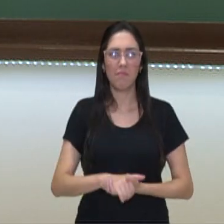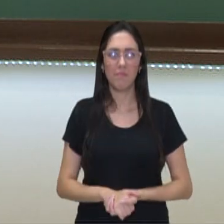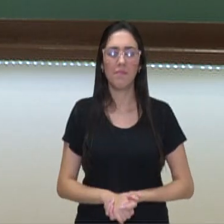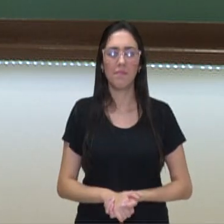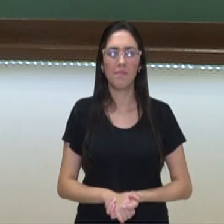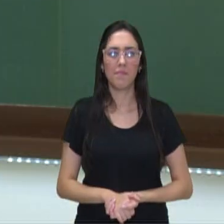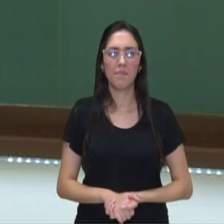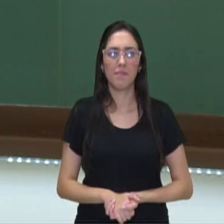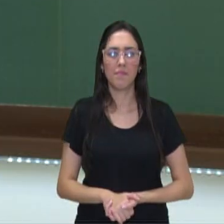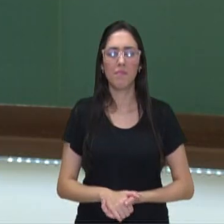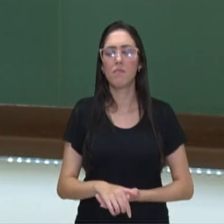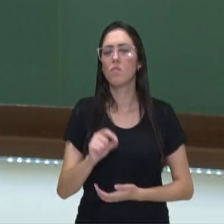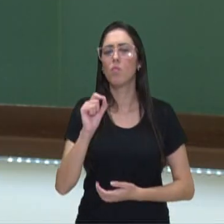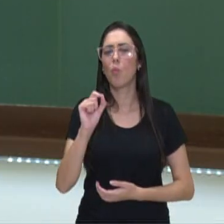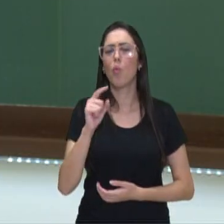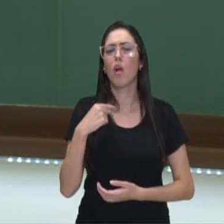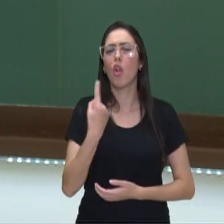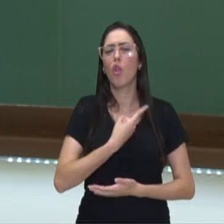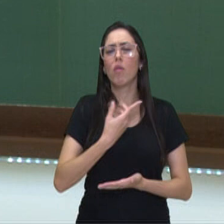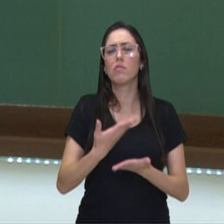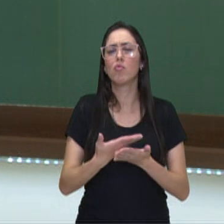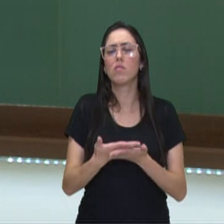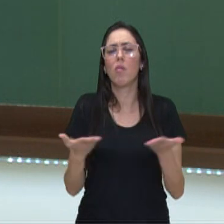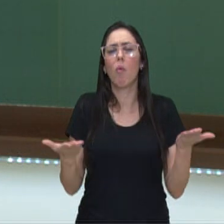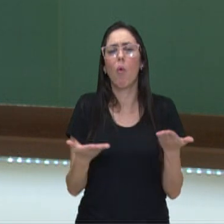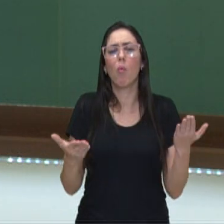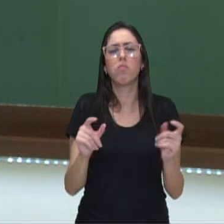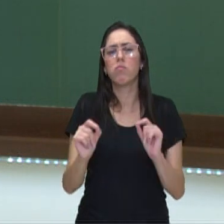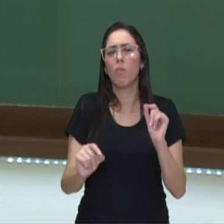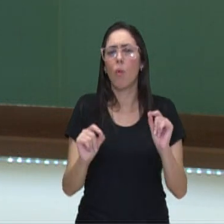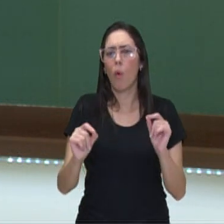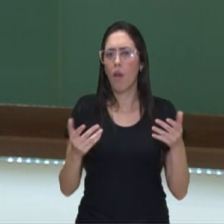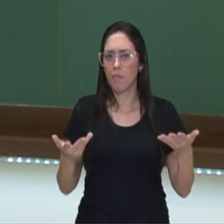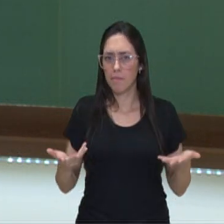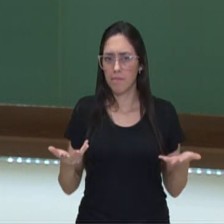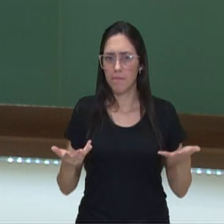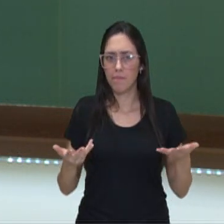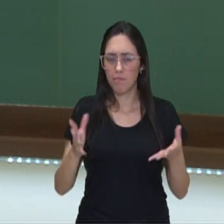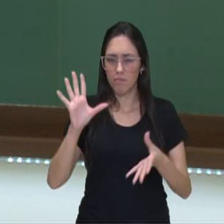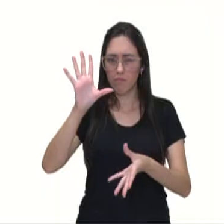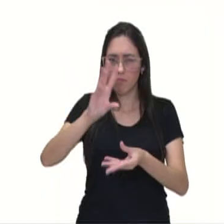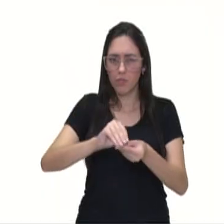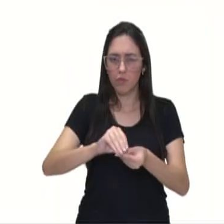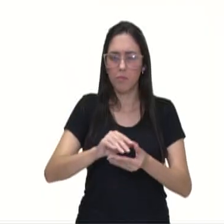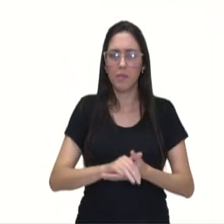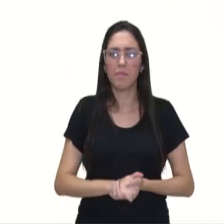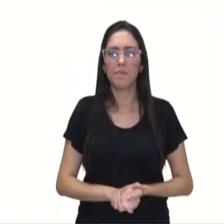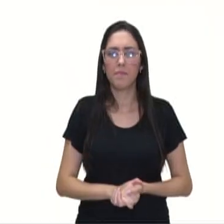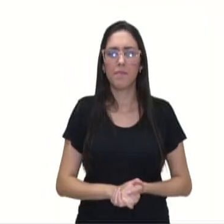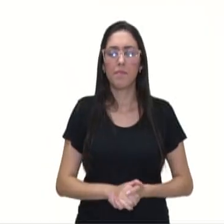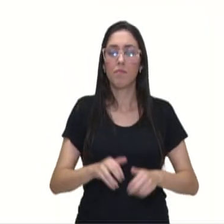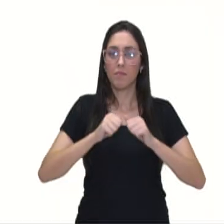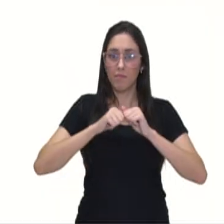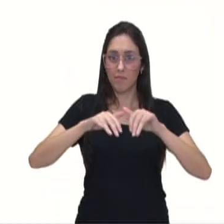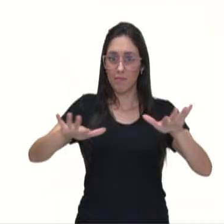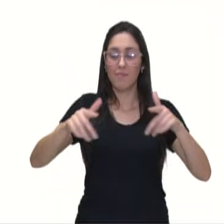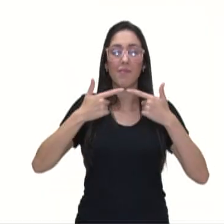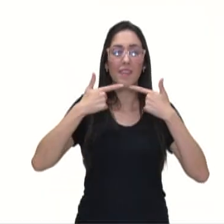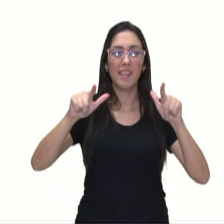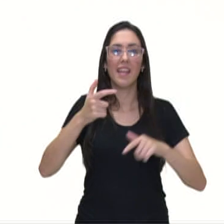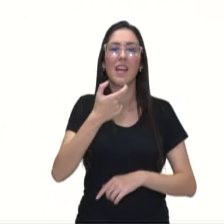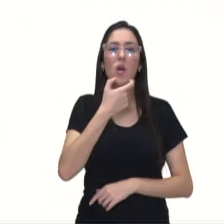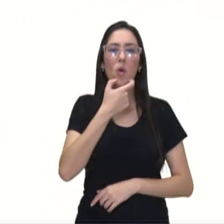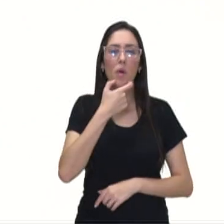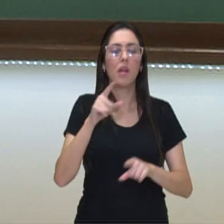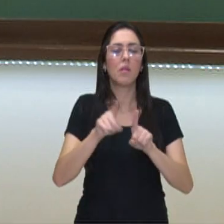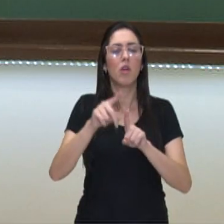What did we study today? O que nós estudamos hoje então? Vamos resumir um pouquinho a expansão da língua inglesa e o